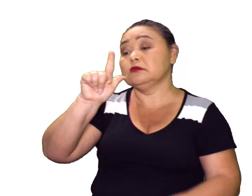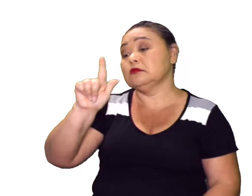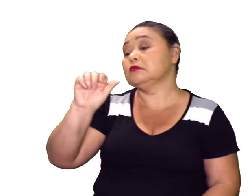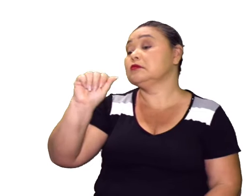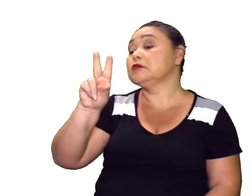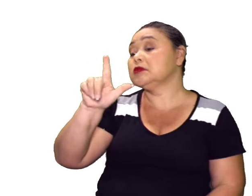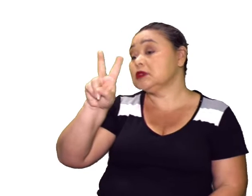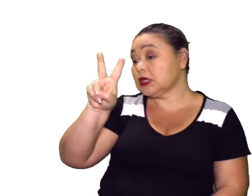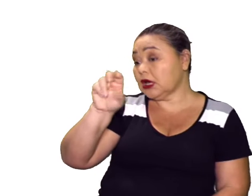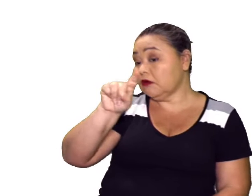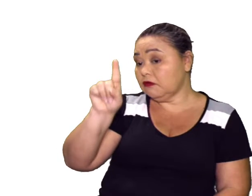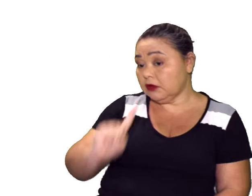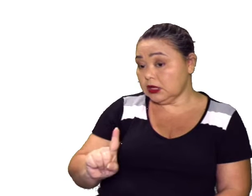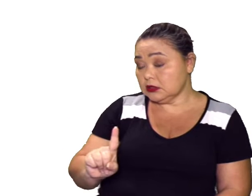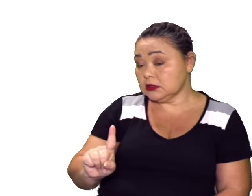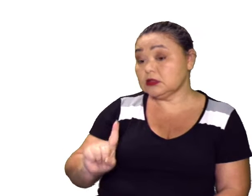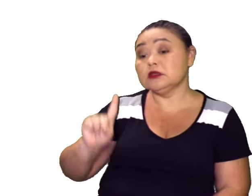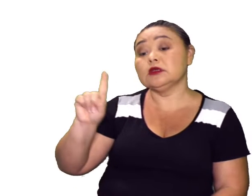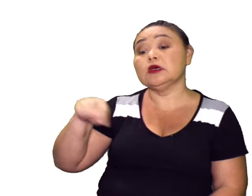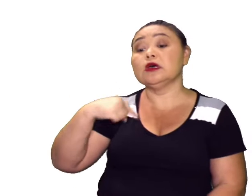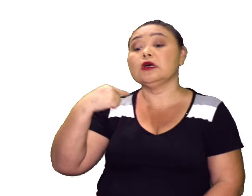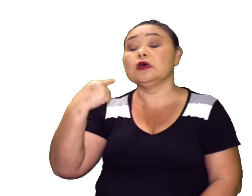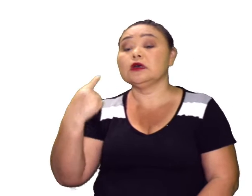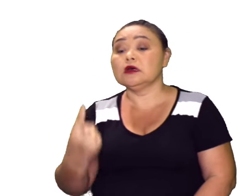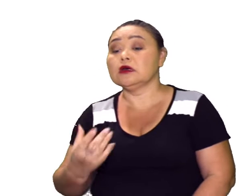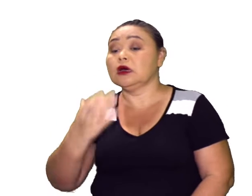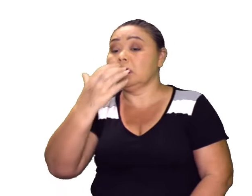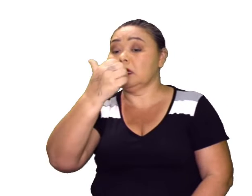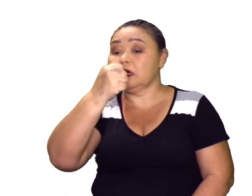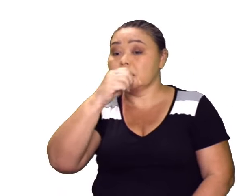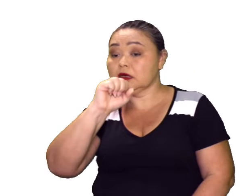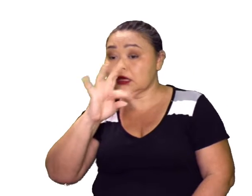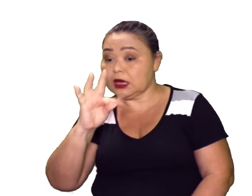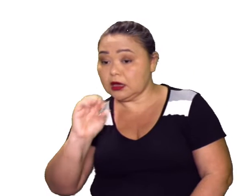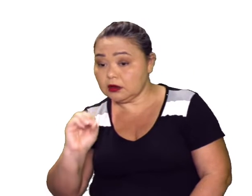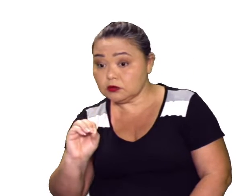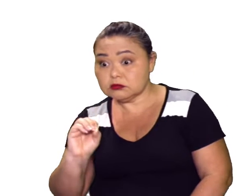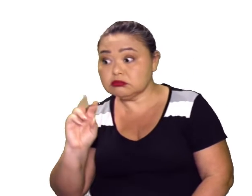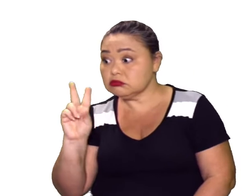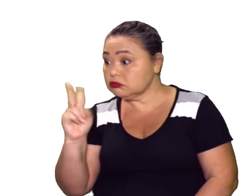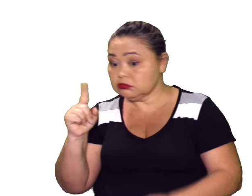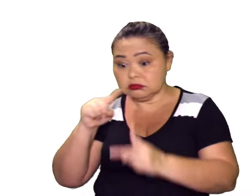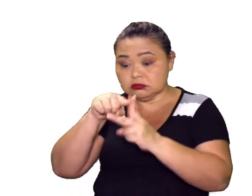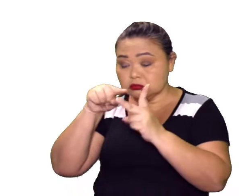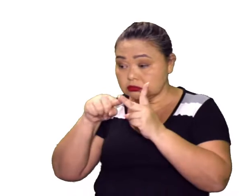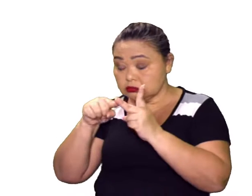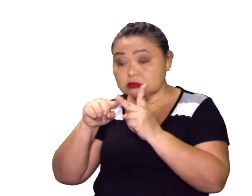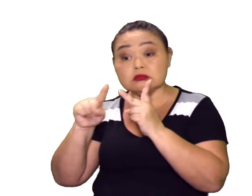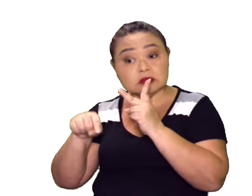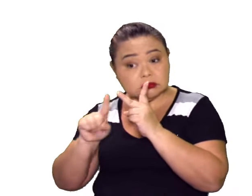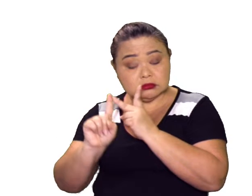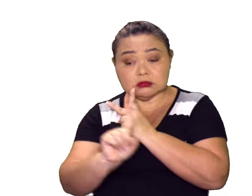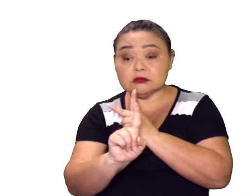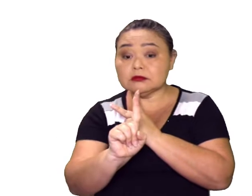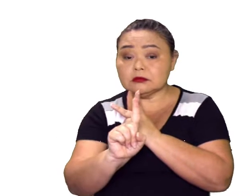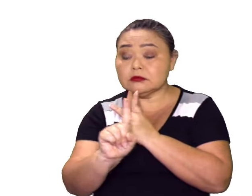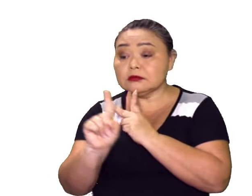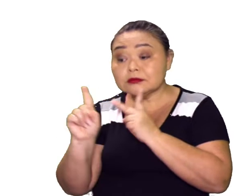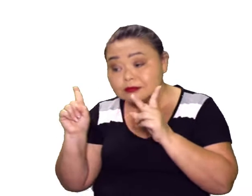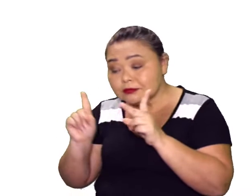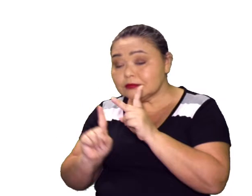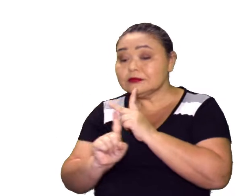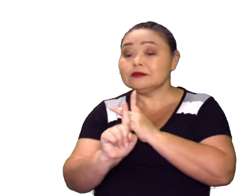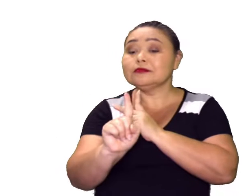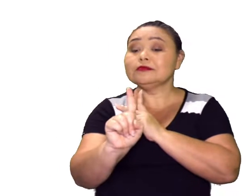Galvez, depois Plácido de Castro, todos eles se envolveram nessa questão. E aí, para intermediar esse